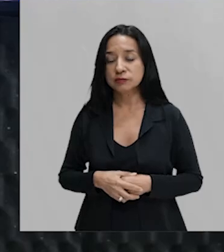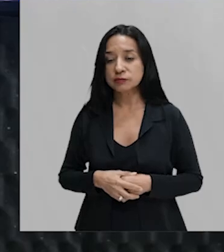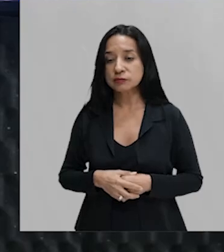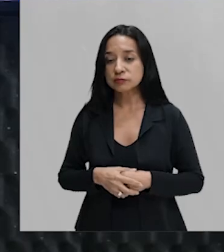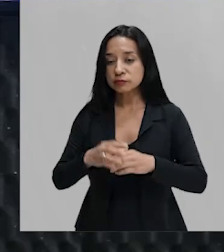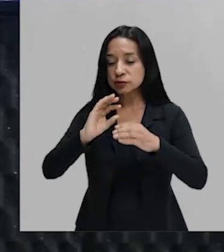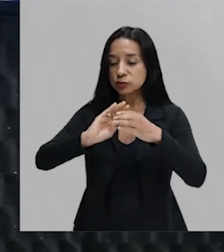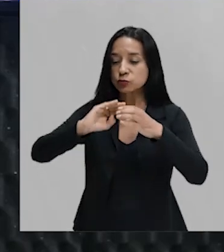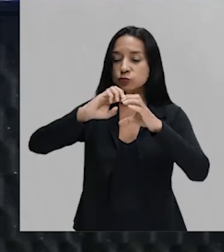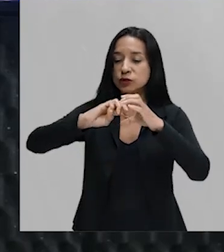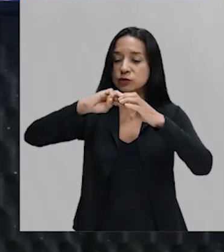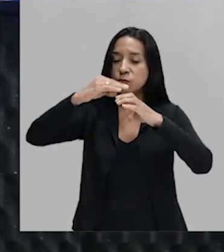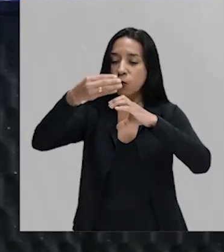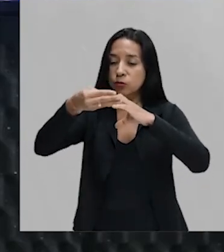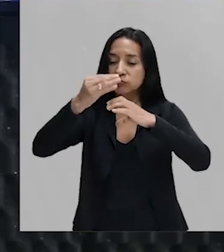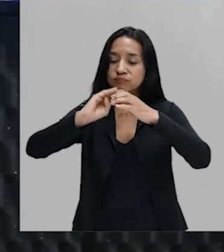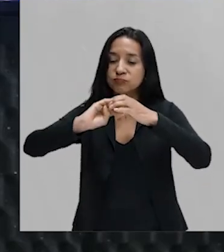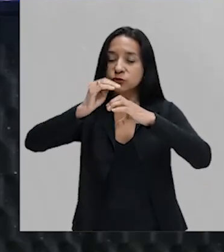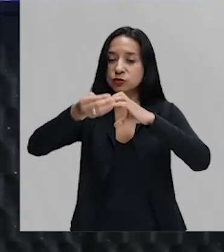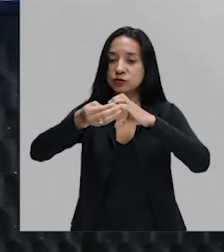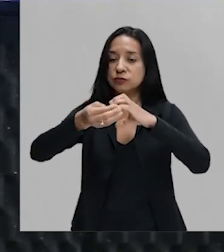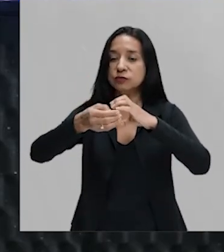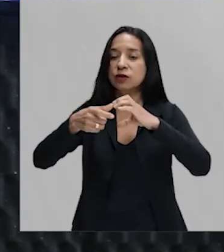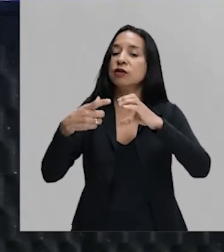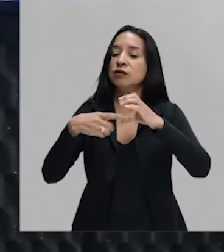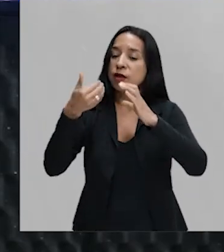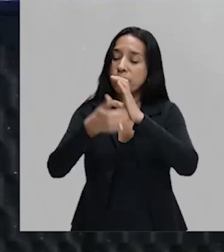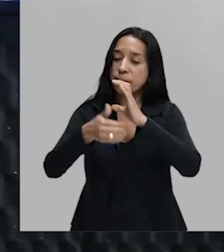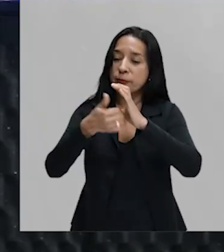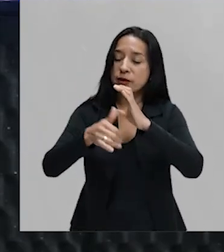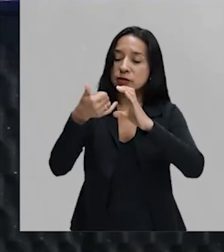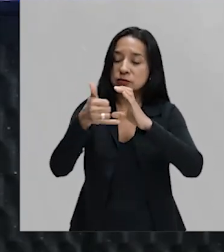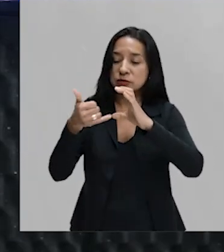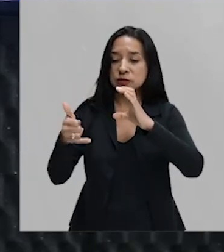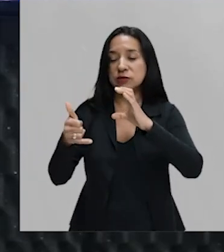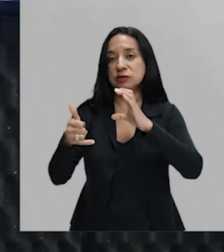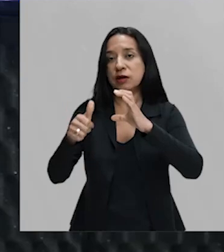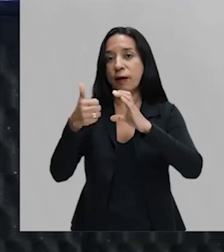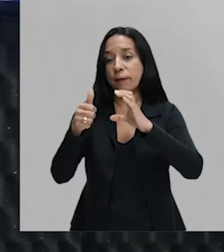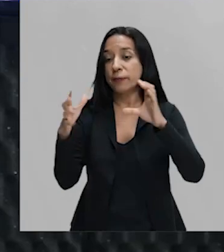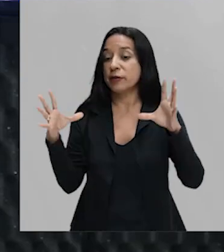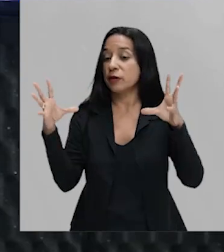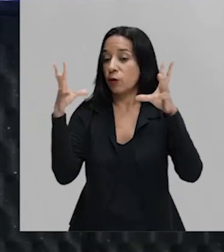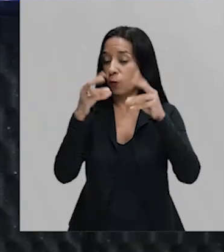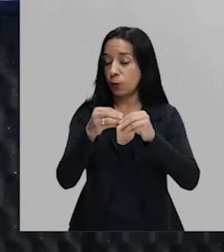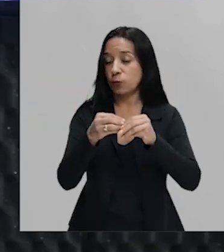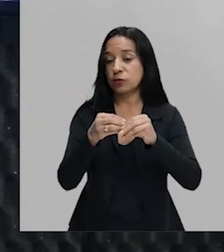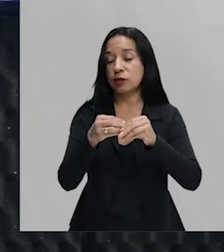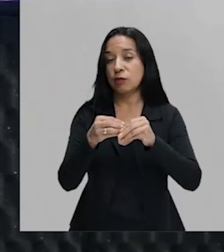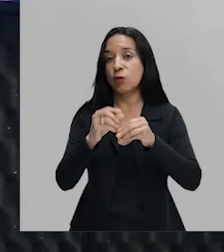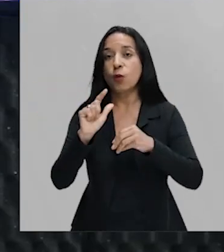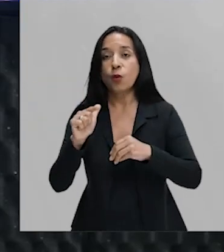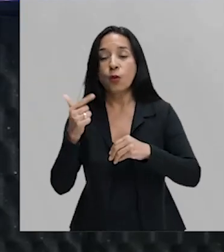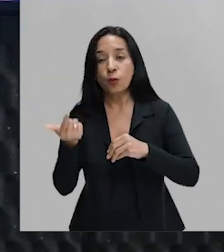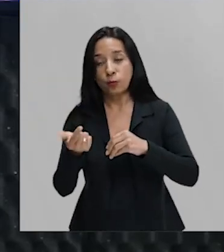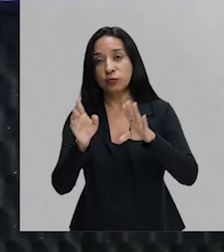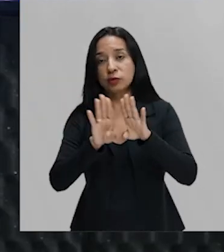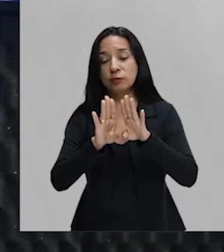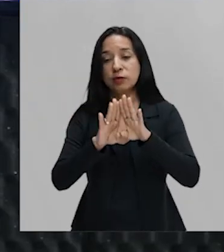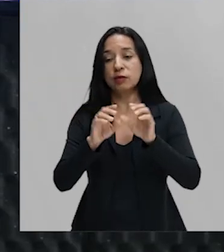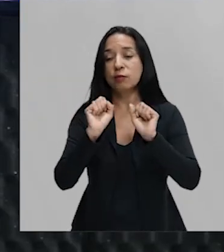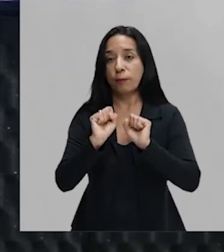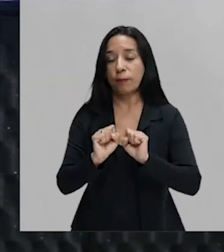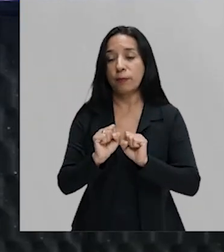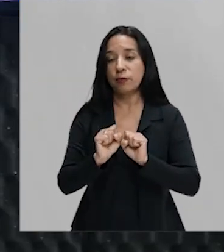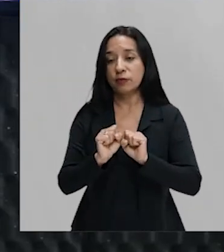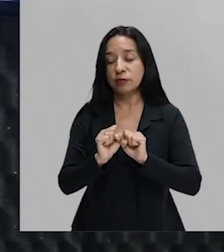transporte ativo, tem gasto de energia. Essa é a primeira conclusão. A outra coisa, para que a gente possa